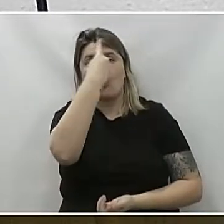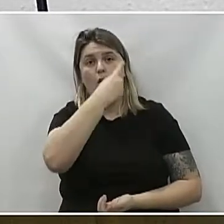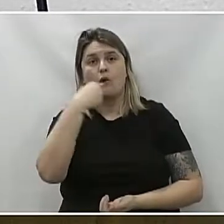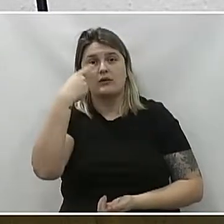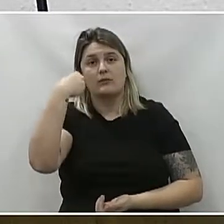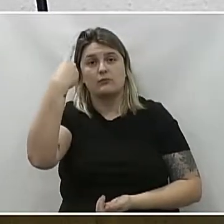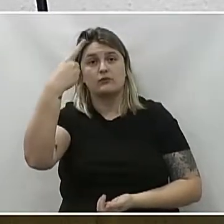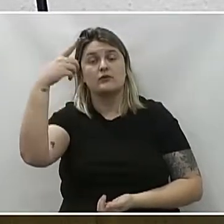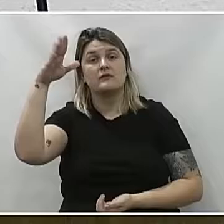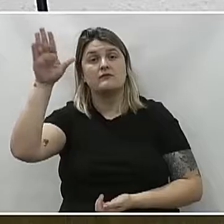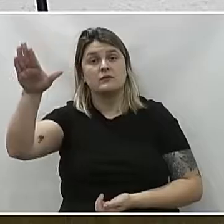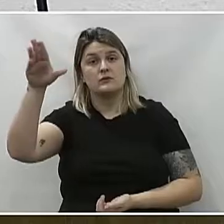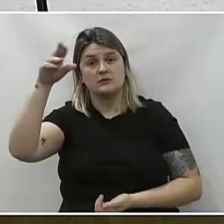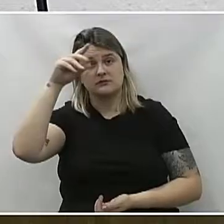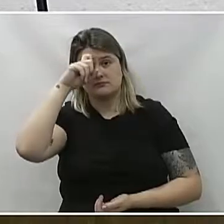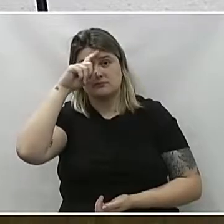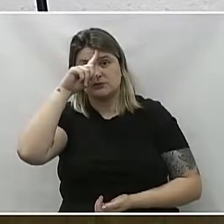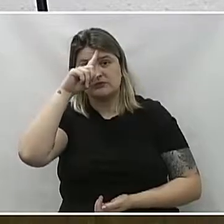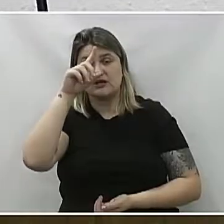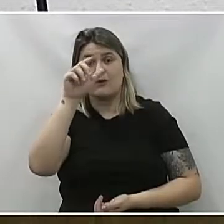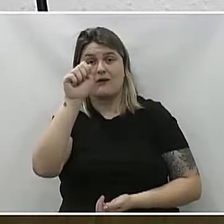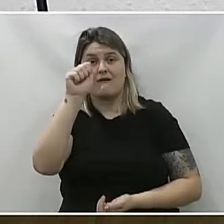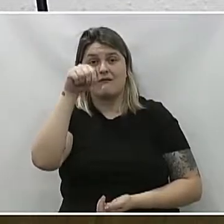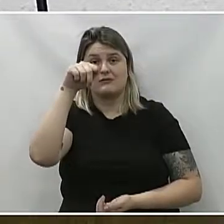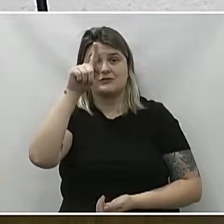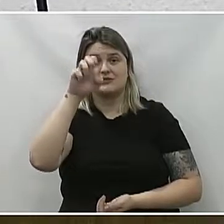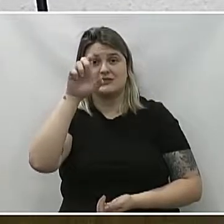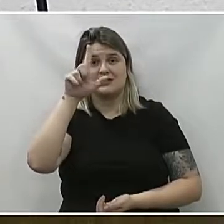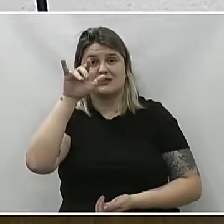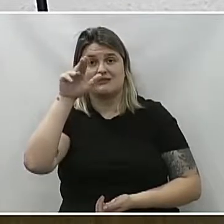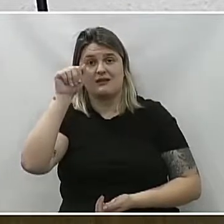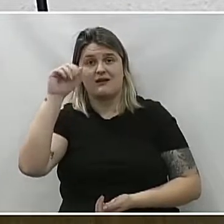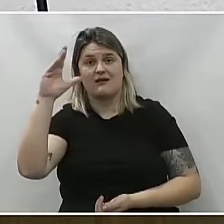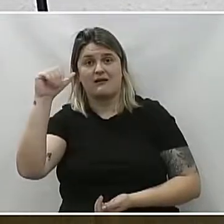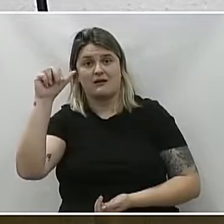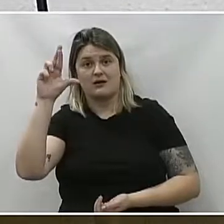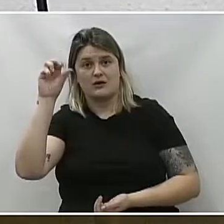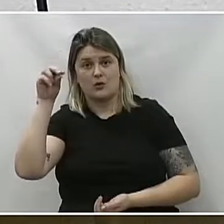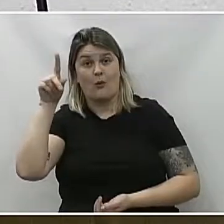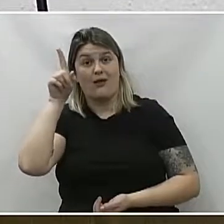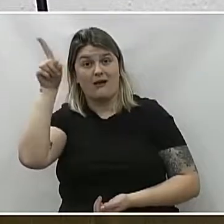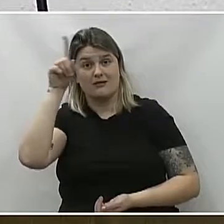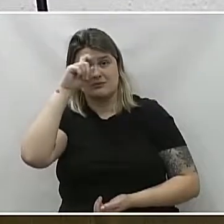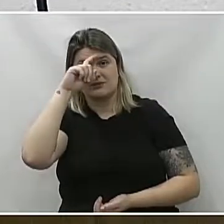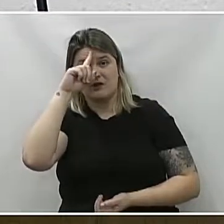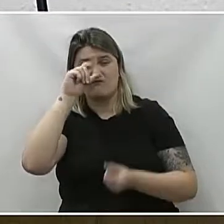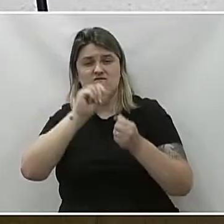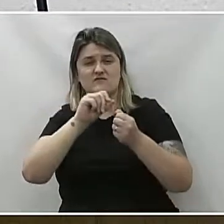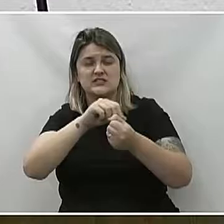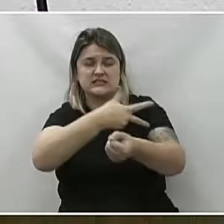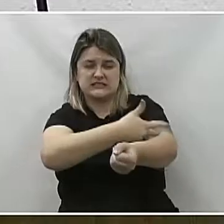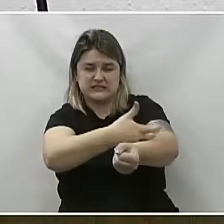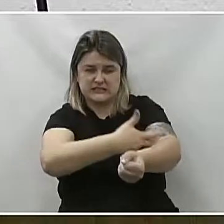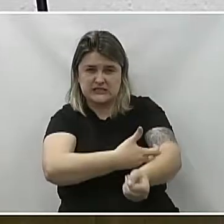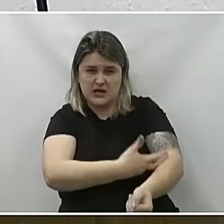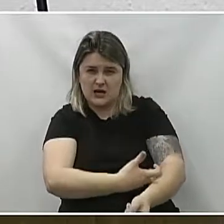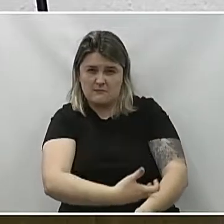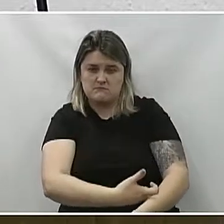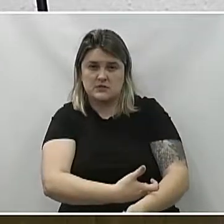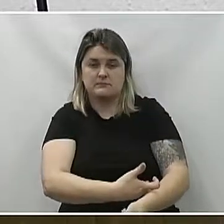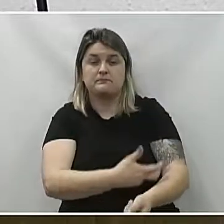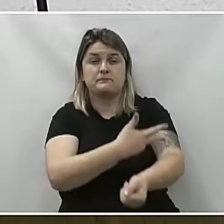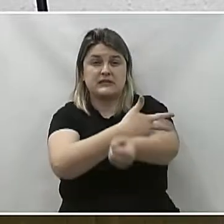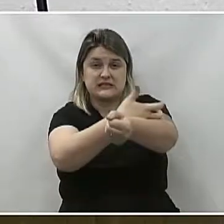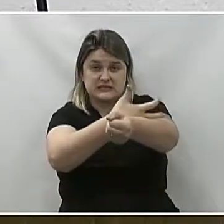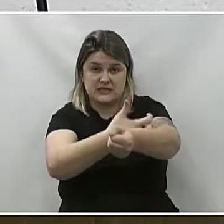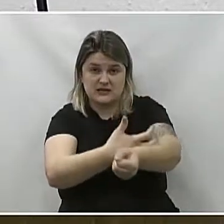ele já estava internado no Angelina Caron. No Hospital Angelina Caron, ele fez exames específicos. Os exames